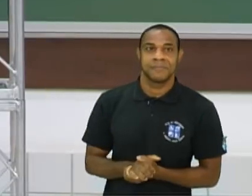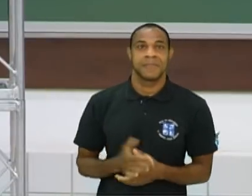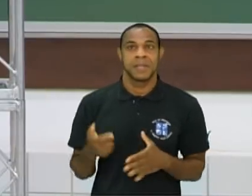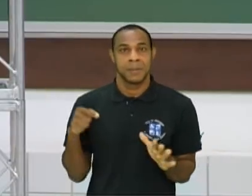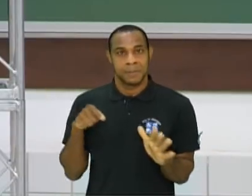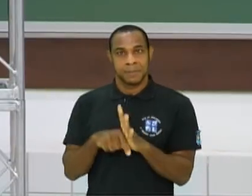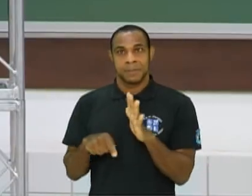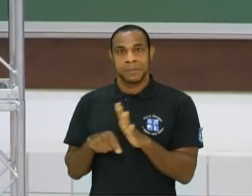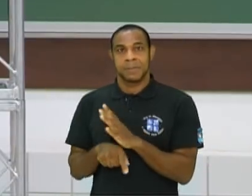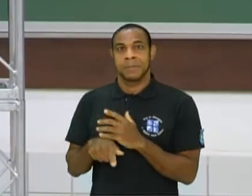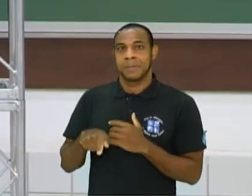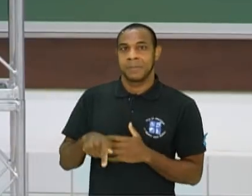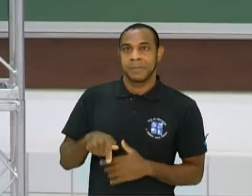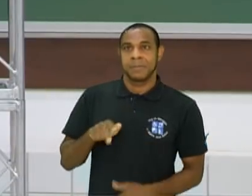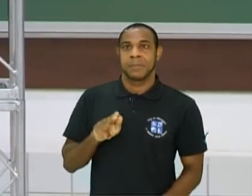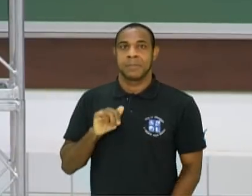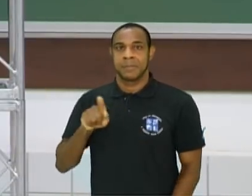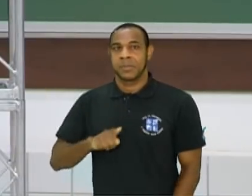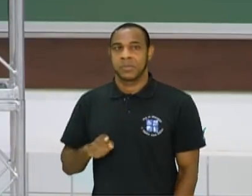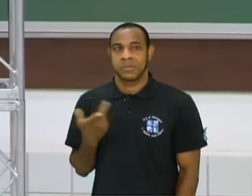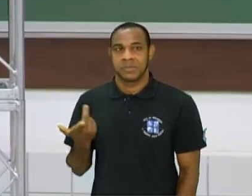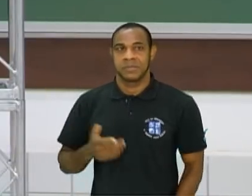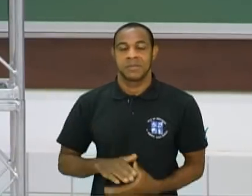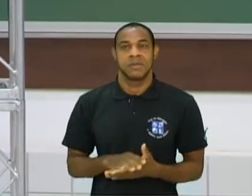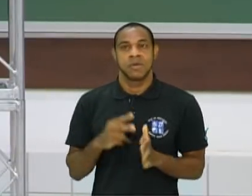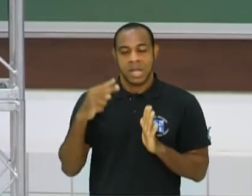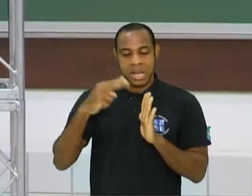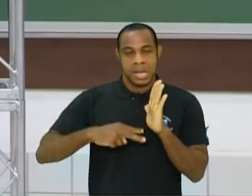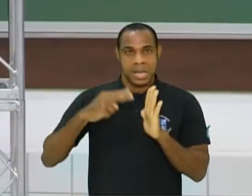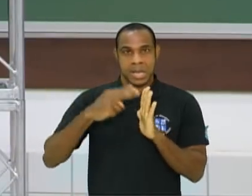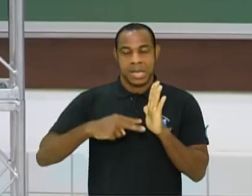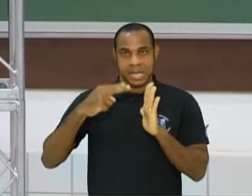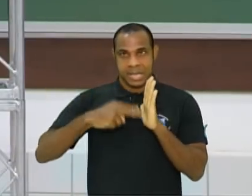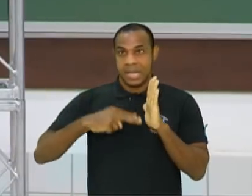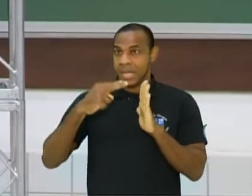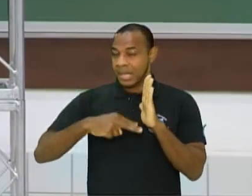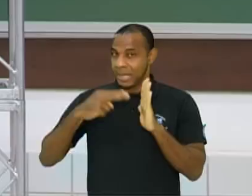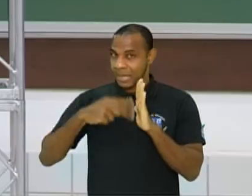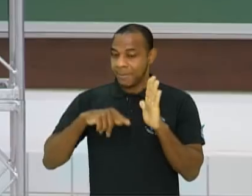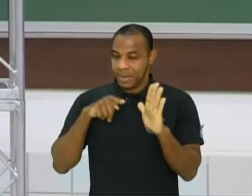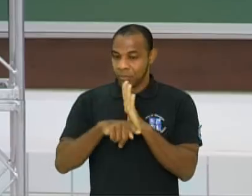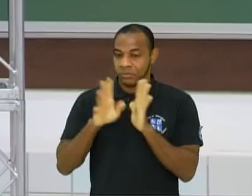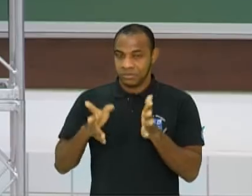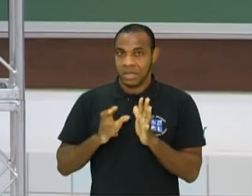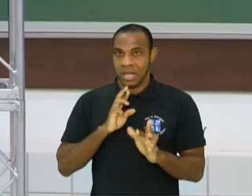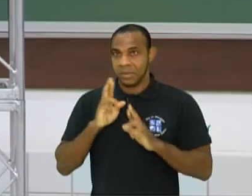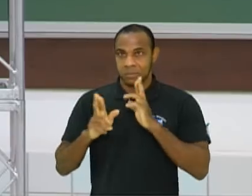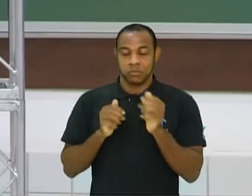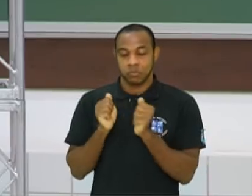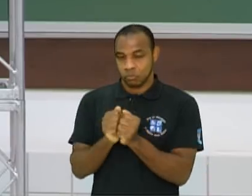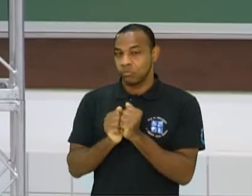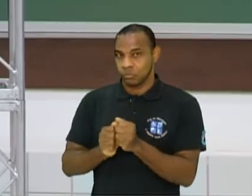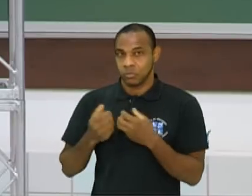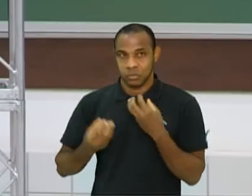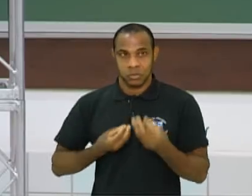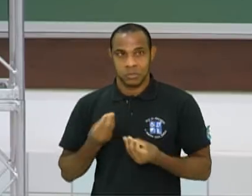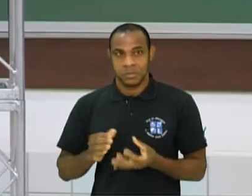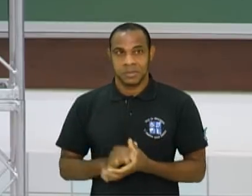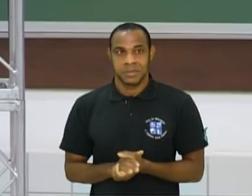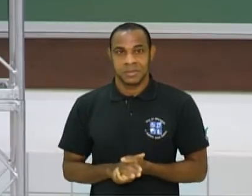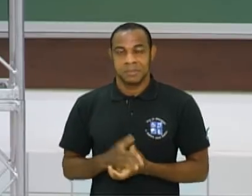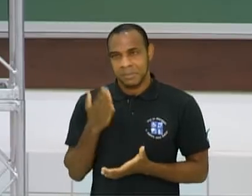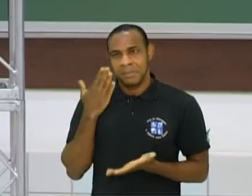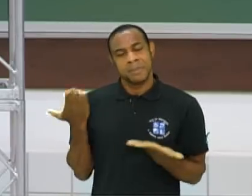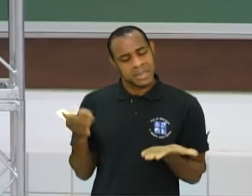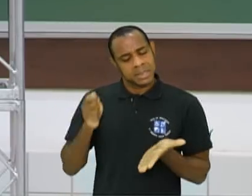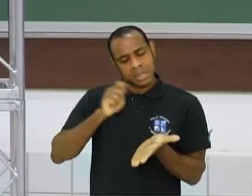como funciona. Eu vou lendo a pergunta e vocês já vão respondendo junto comigo, ok? Mas anotem aí no